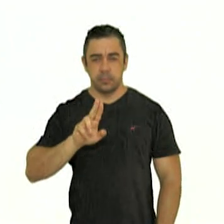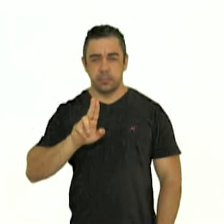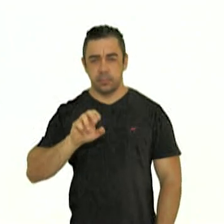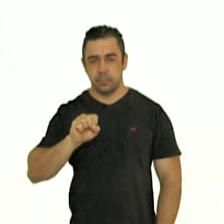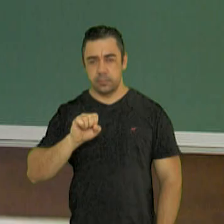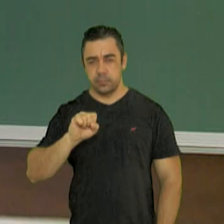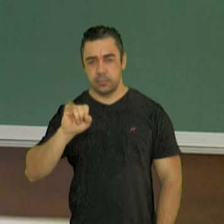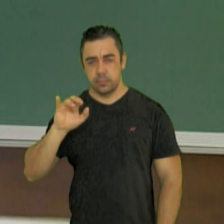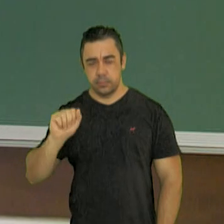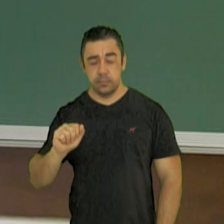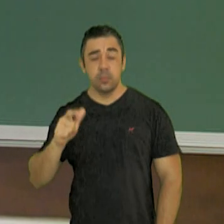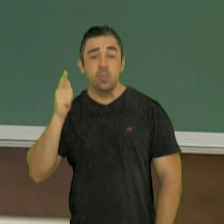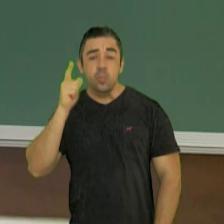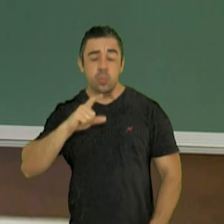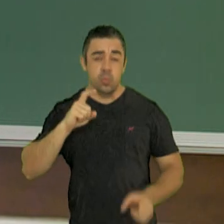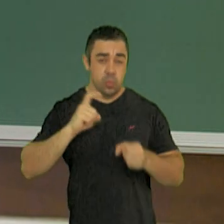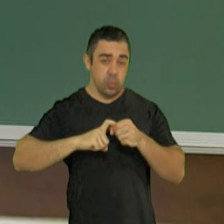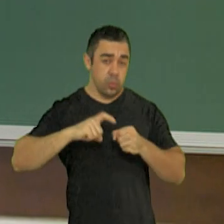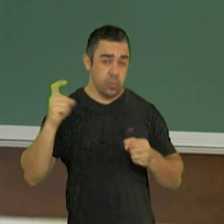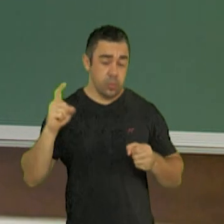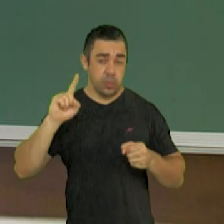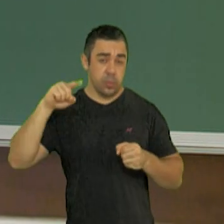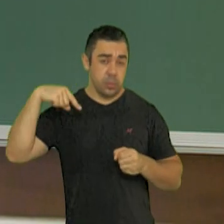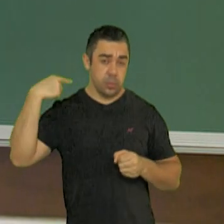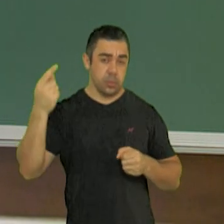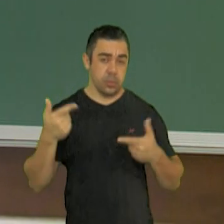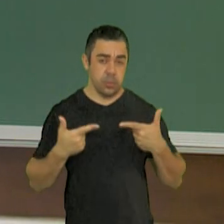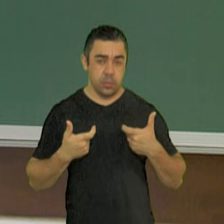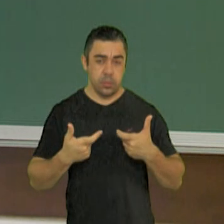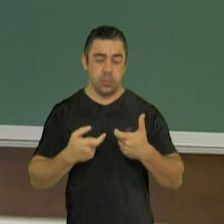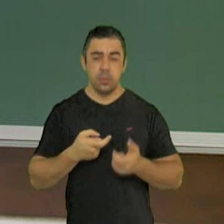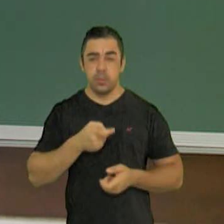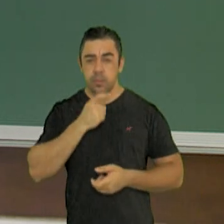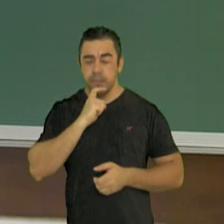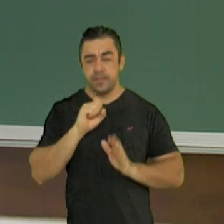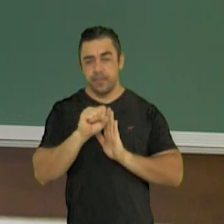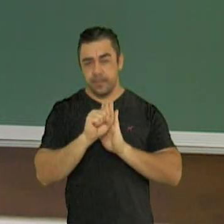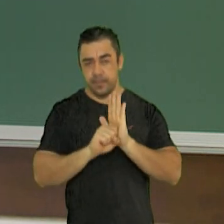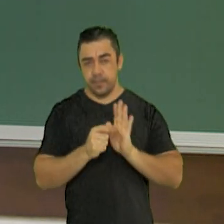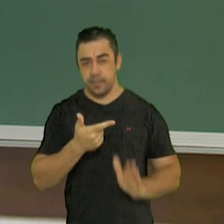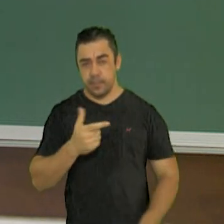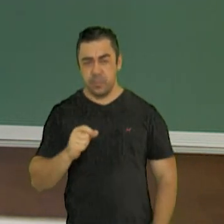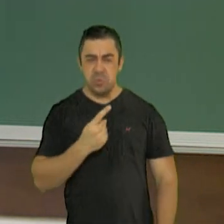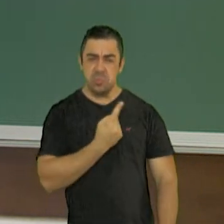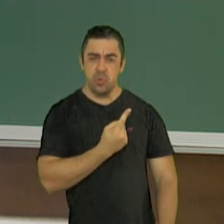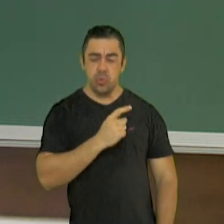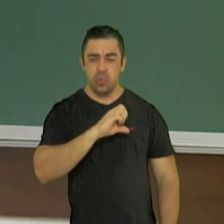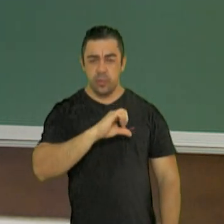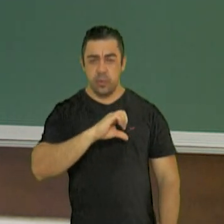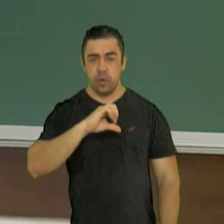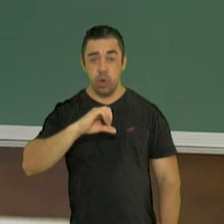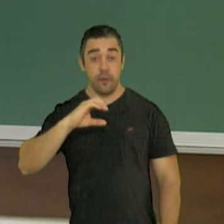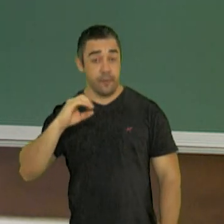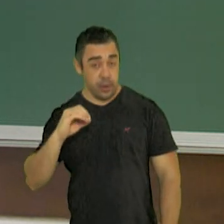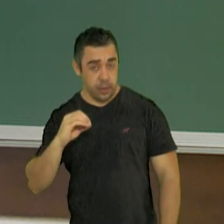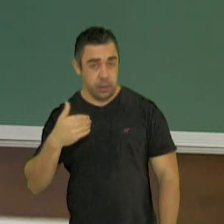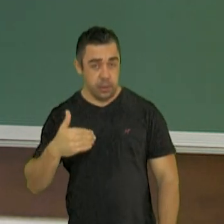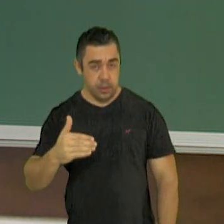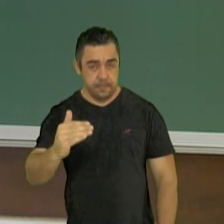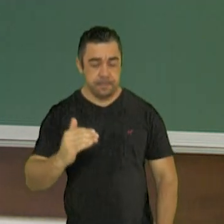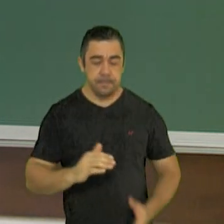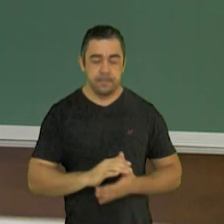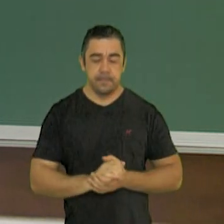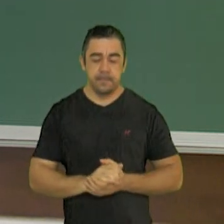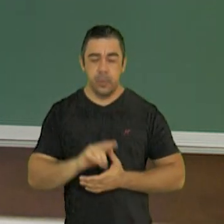Passaram a ser independentes os países ali após o fim da Guerra Fria, já no início do século XX, né, nos anos 90. Então, o leste europeu hoje